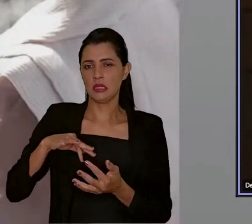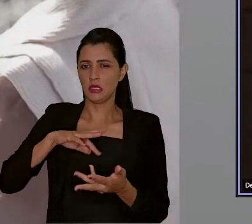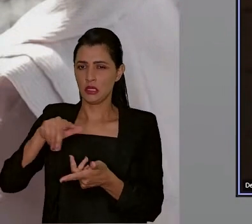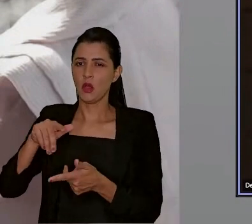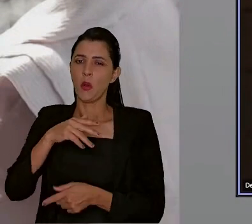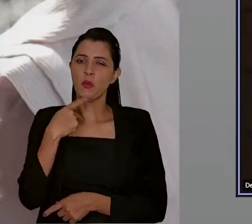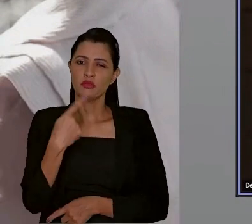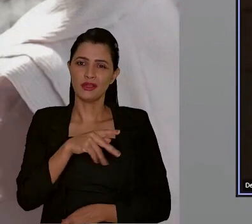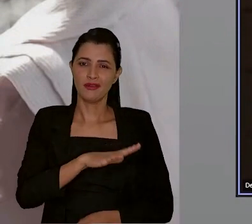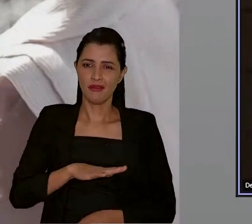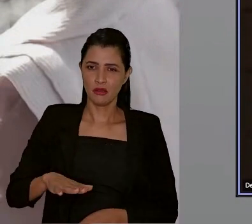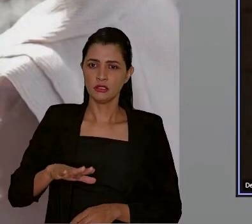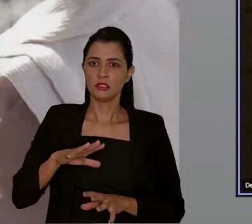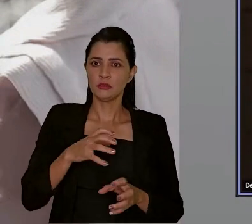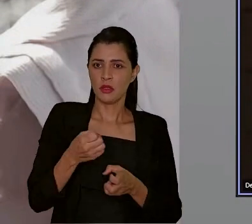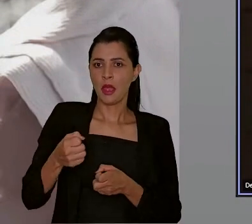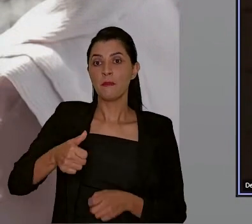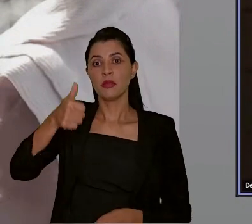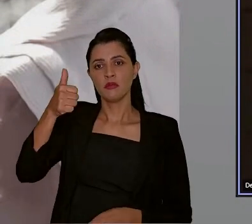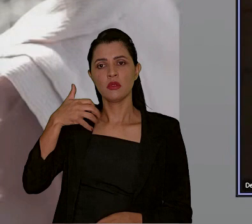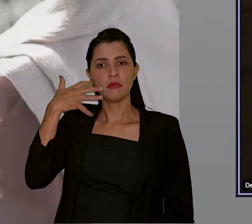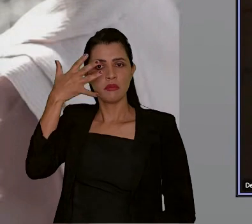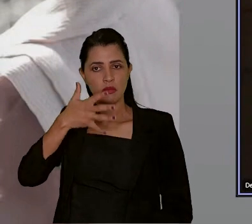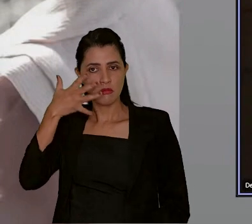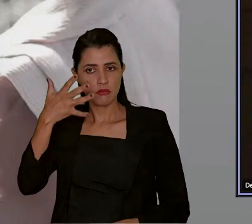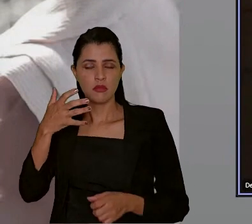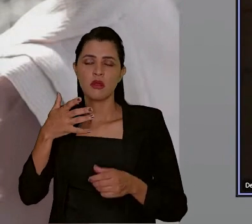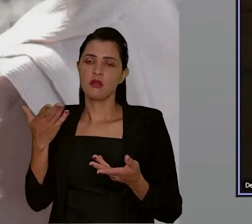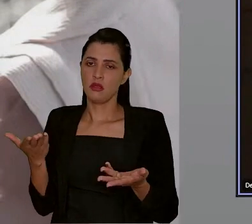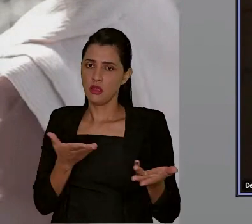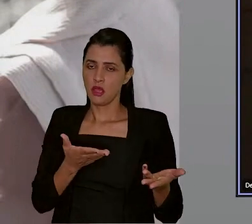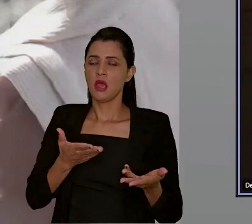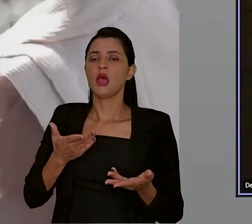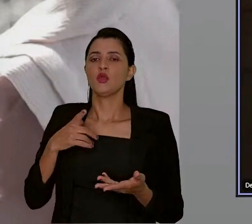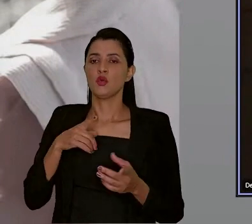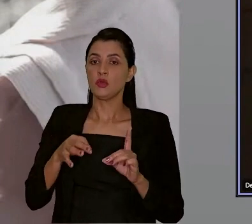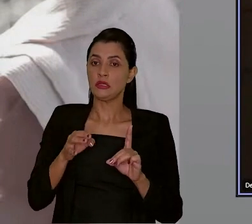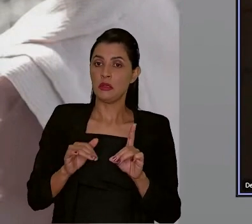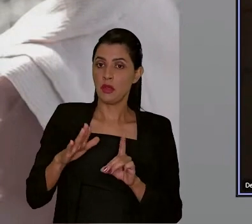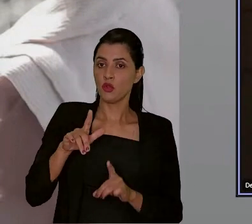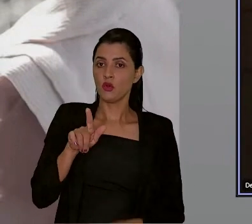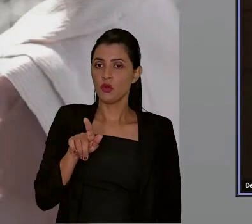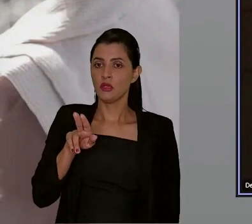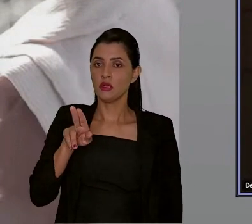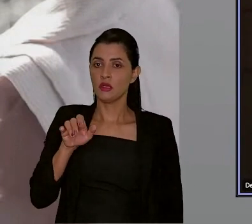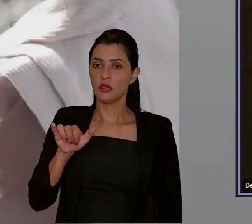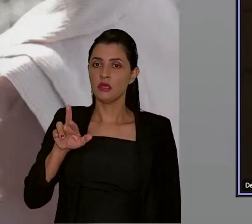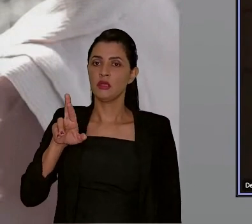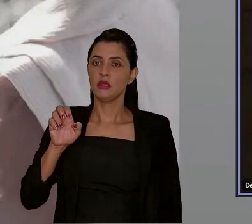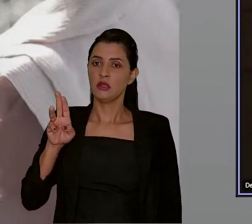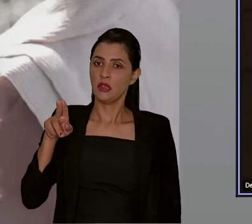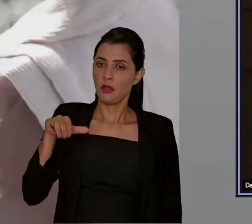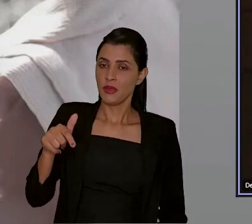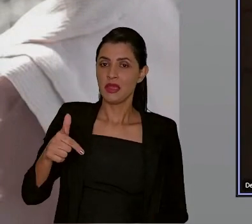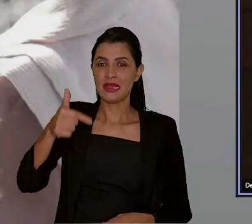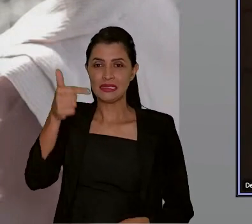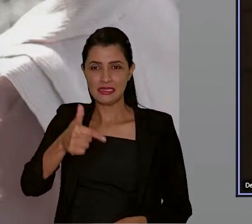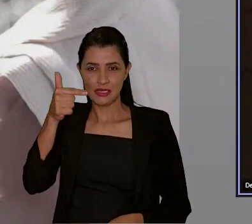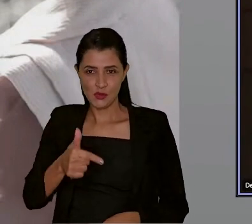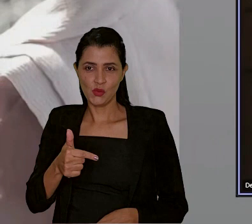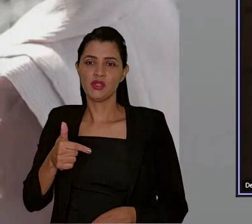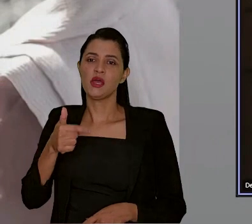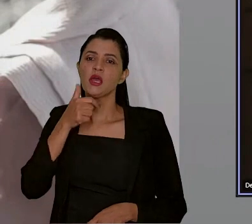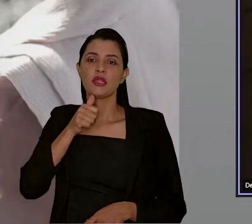Então, vamos ter a primeira palestra do desembargador Guilherme Calmon e uma segunda palestra da juíza Graciela